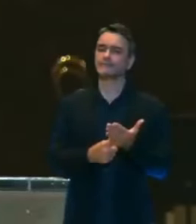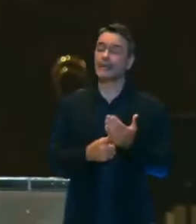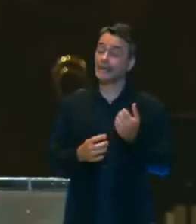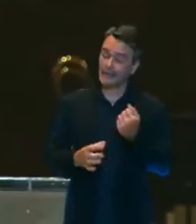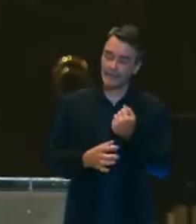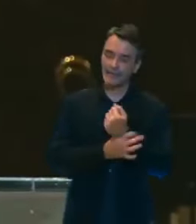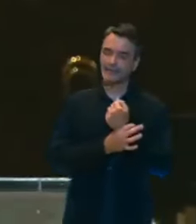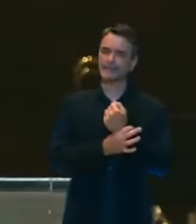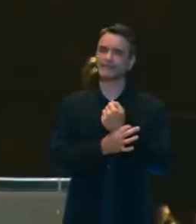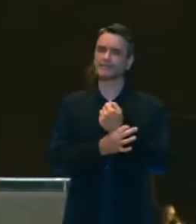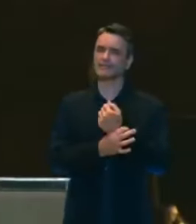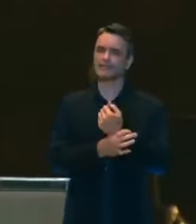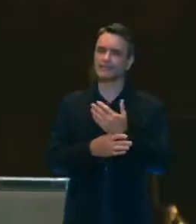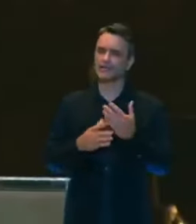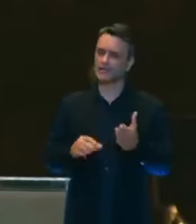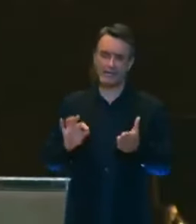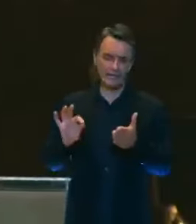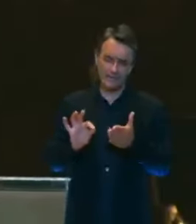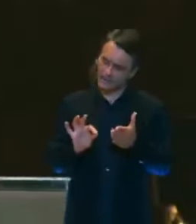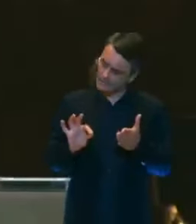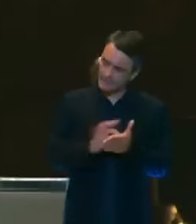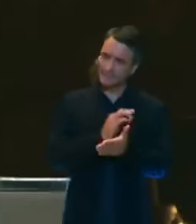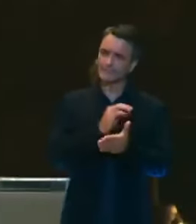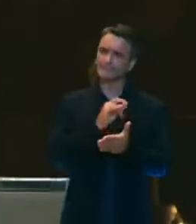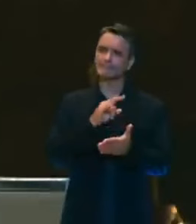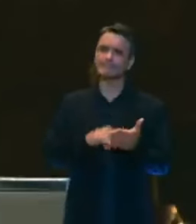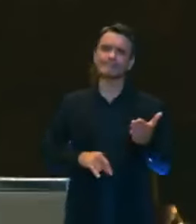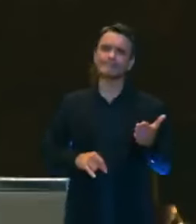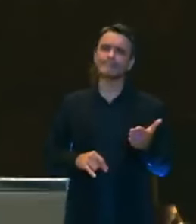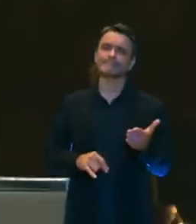garantia, contrato assinado.